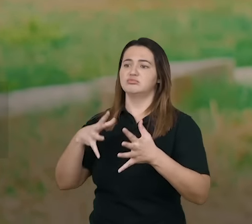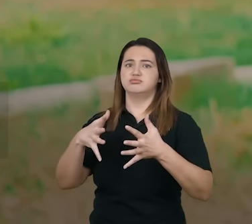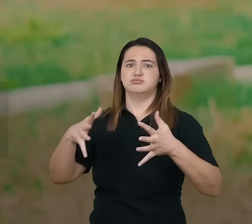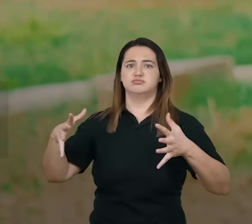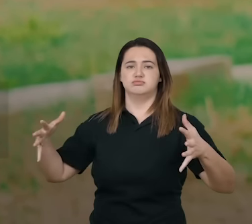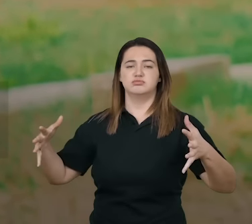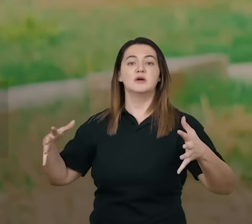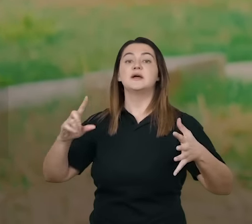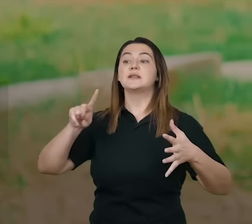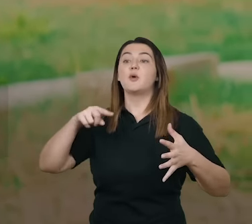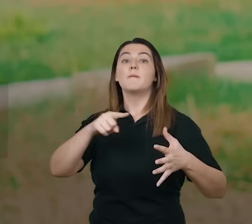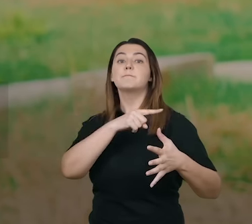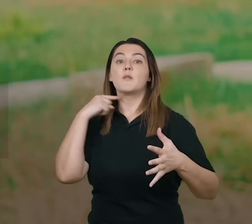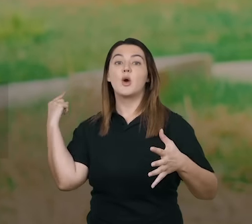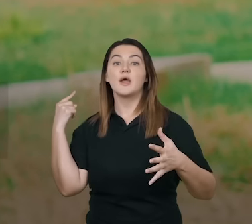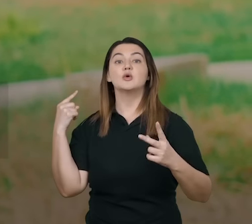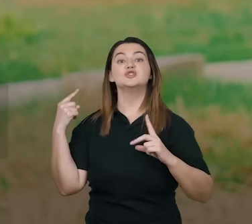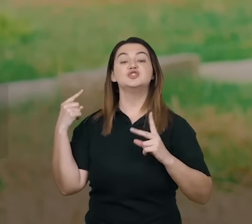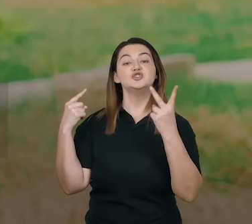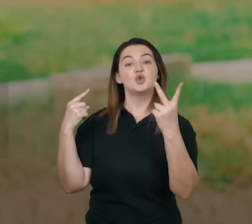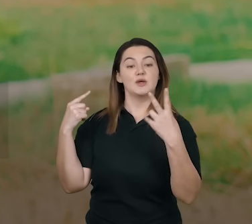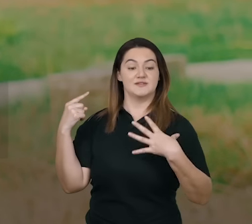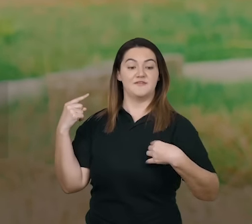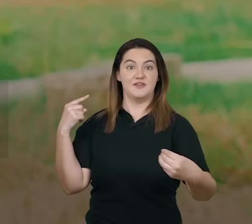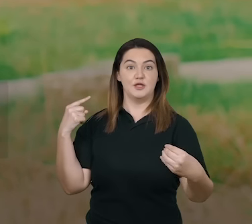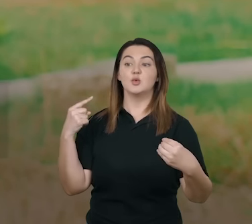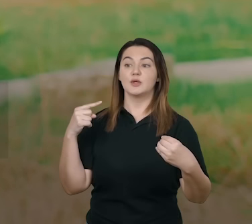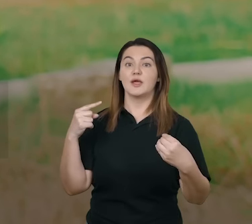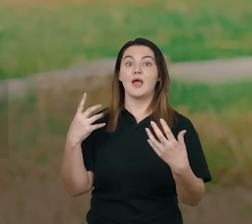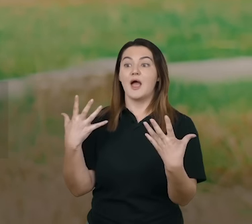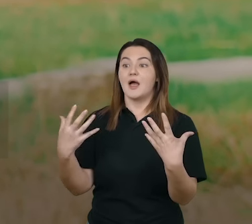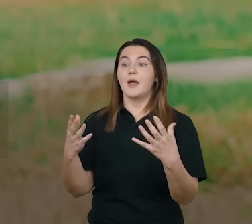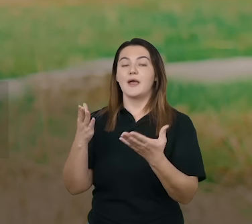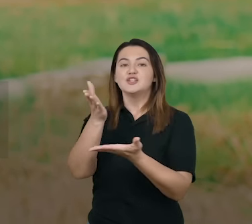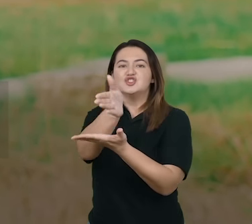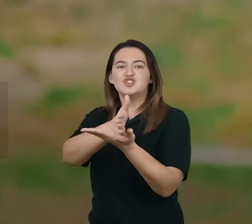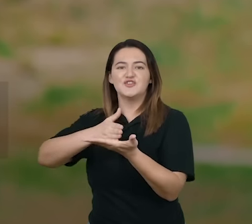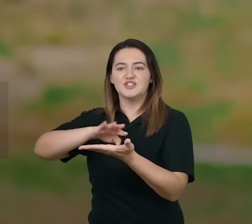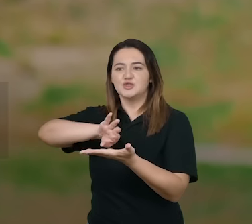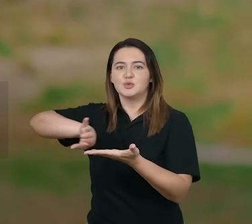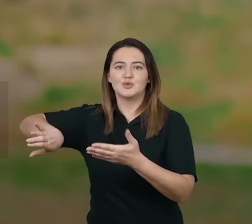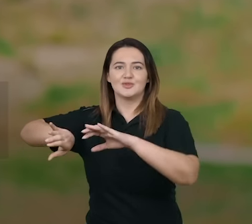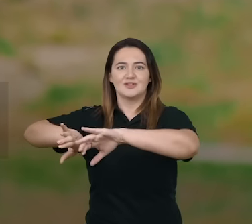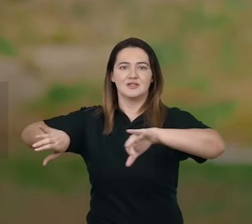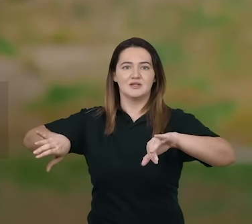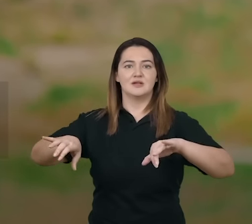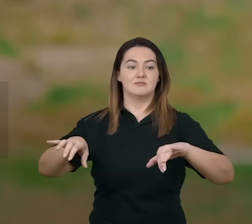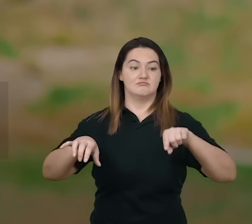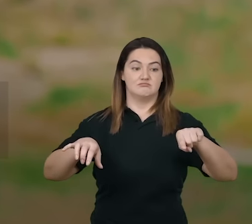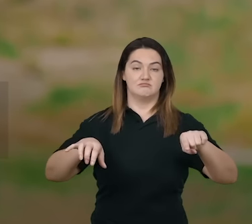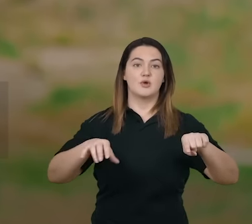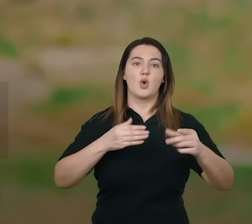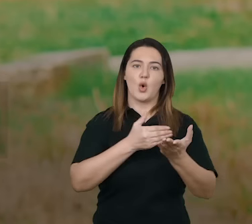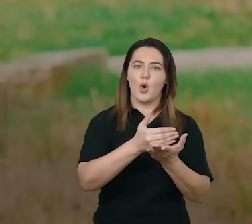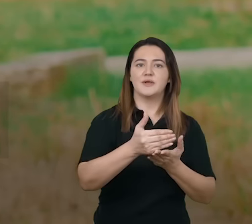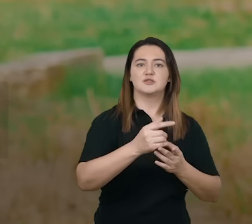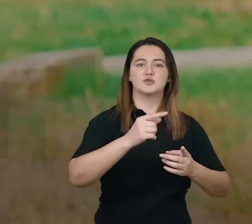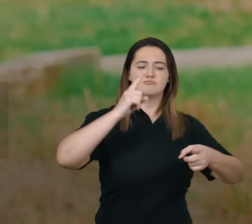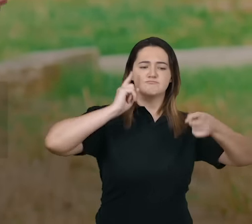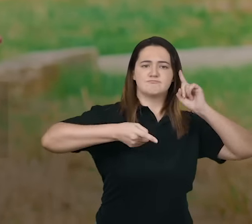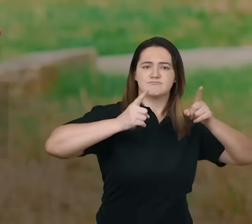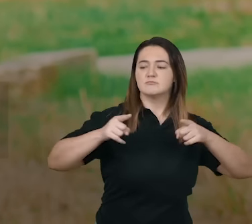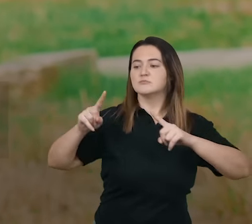Galileia, foi dividido entre os seus 3 filhos. Porém, Arquelau, que cuidava da Judeia, foi um péssimo administrador. Ele